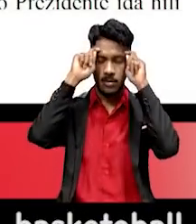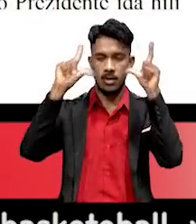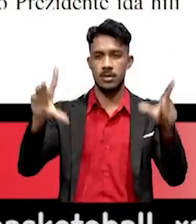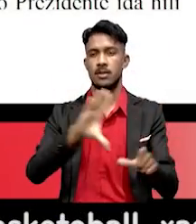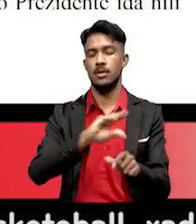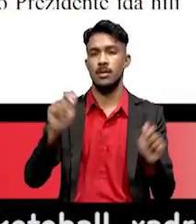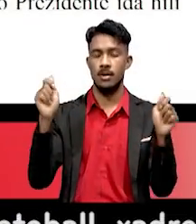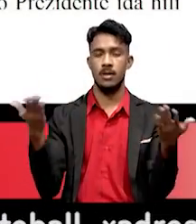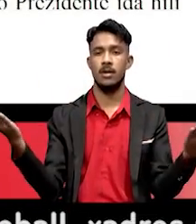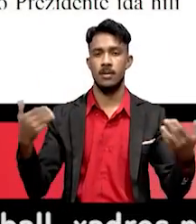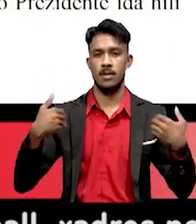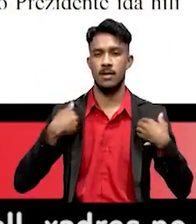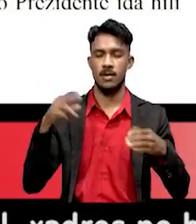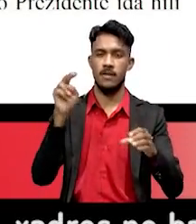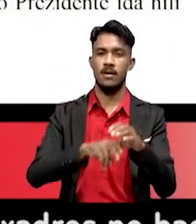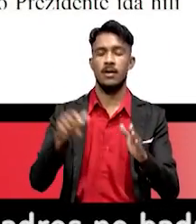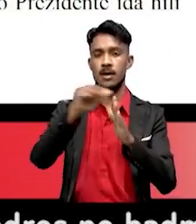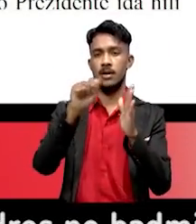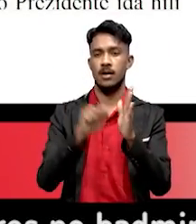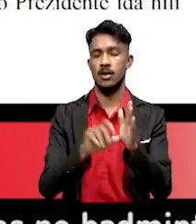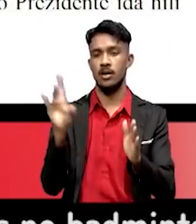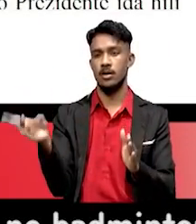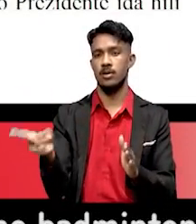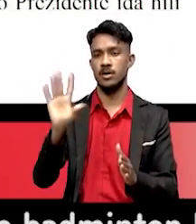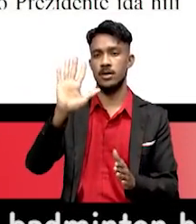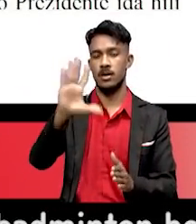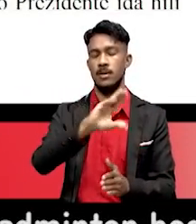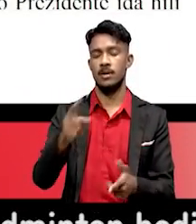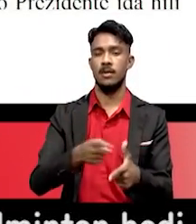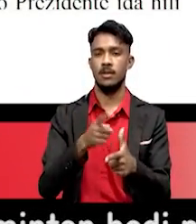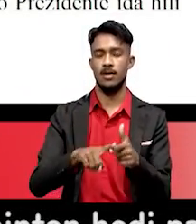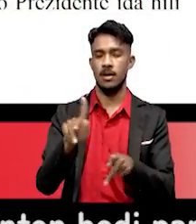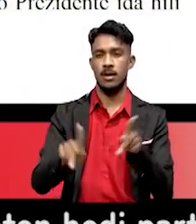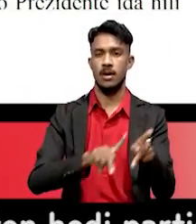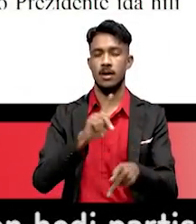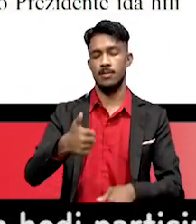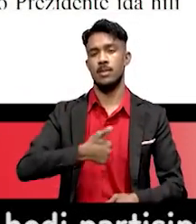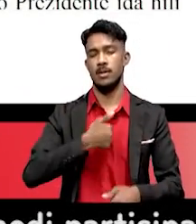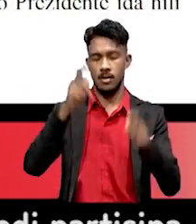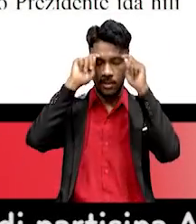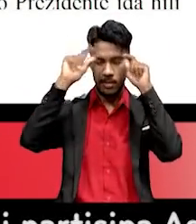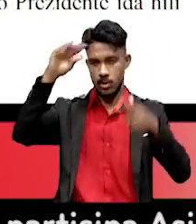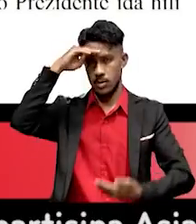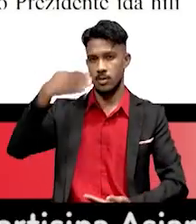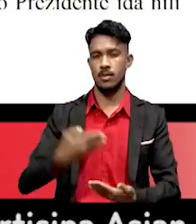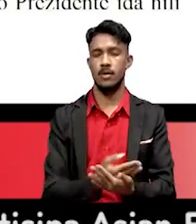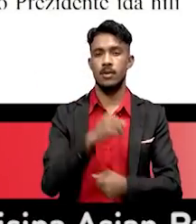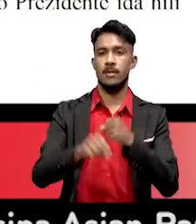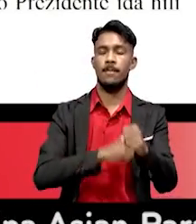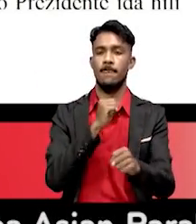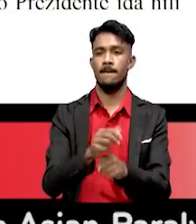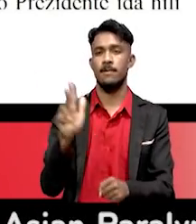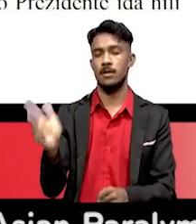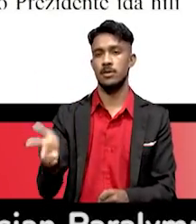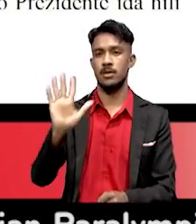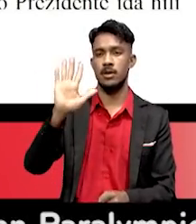nebe haturona iha artigo hitu nulu resin 5 katak sidadaun nanish Timor-Oang liu ona tinang tolu nulu resin 5